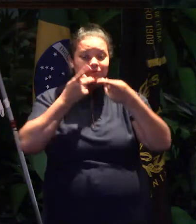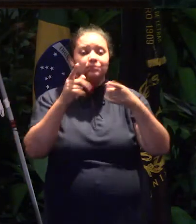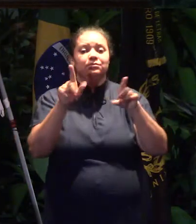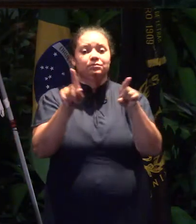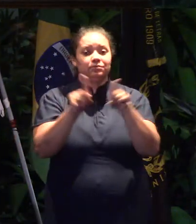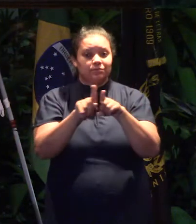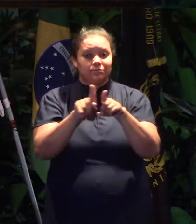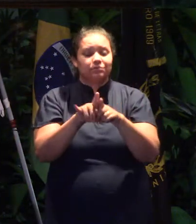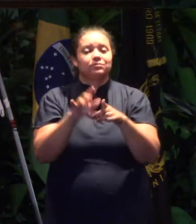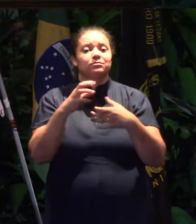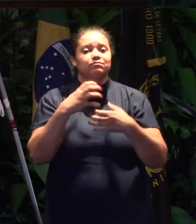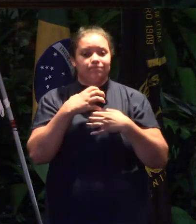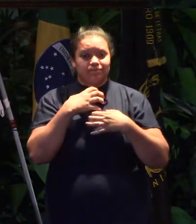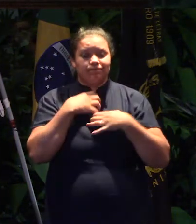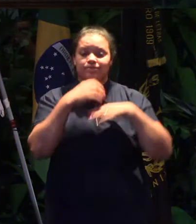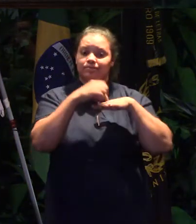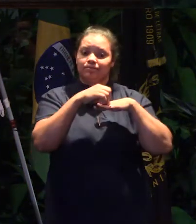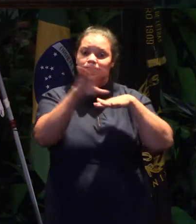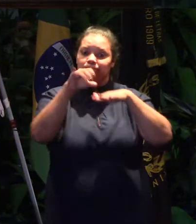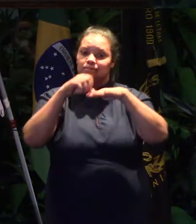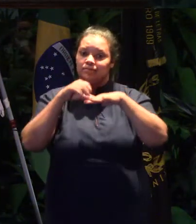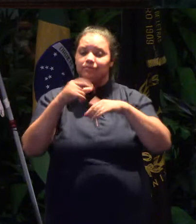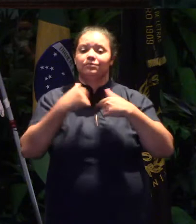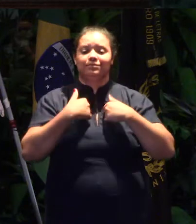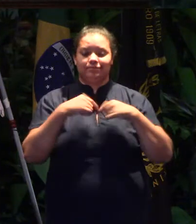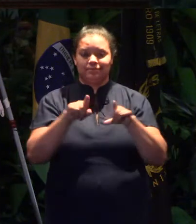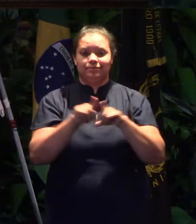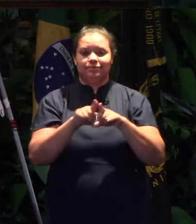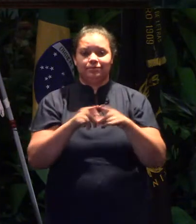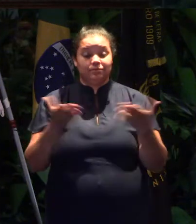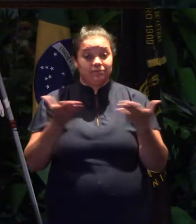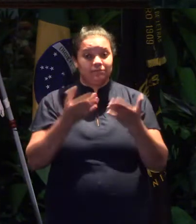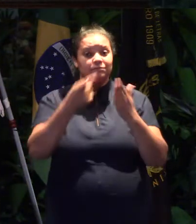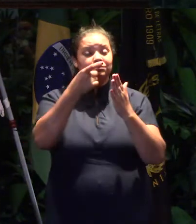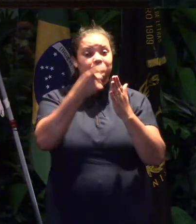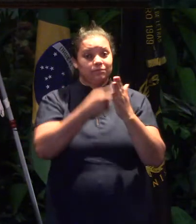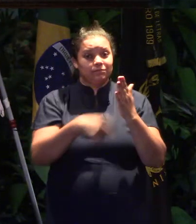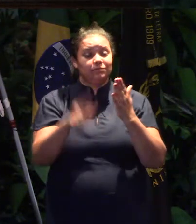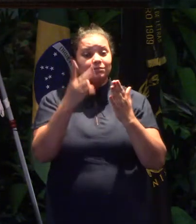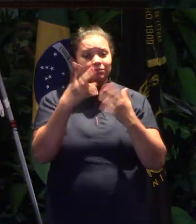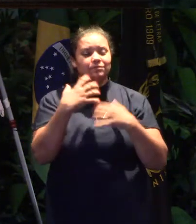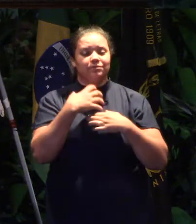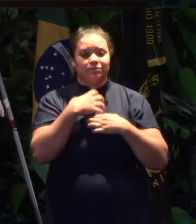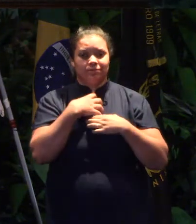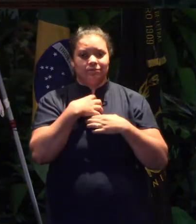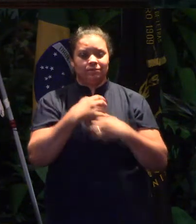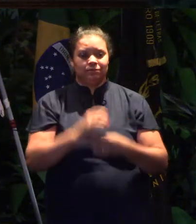na mensagem. E é com esse espírito que eu vou ler esses dois textos do Flávio.